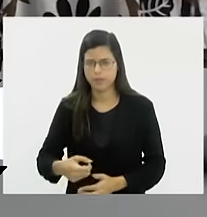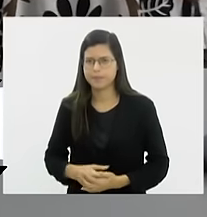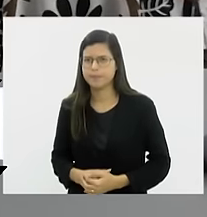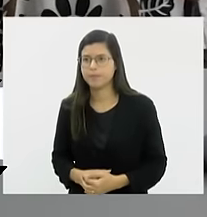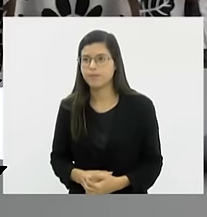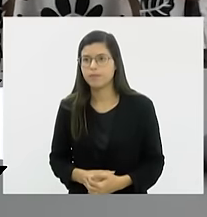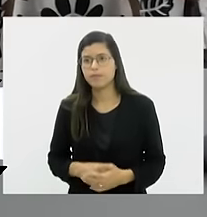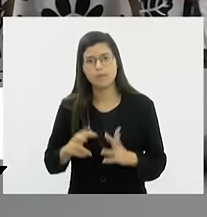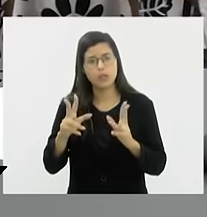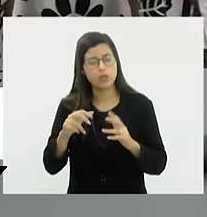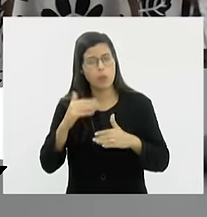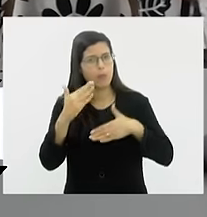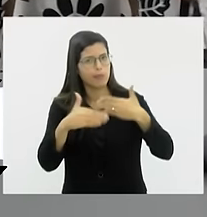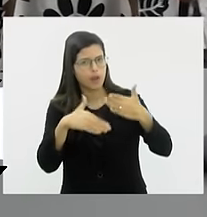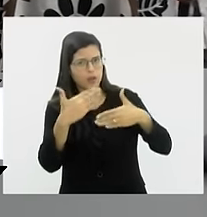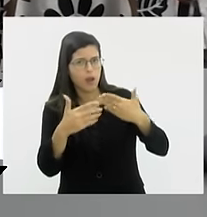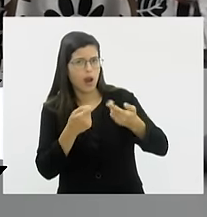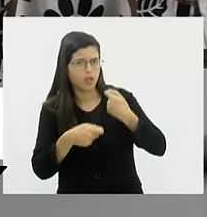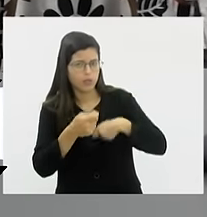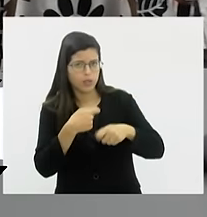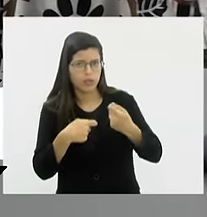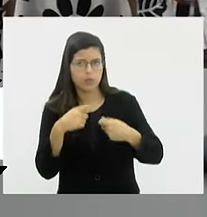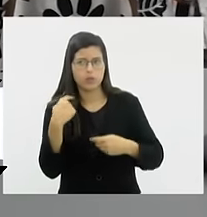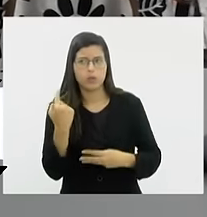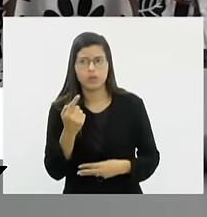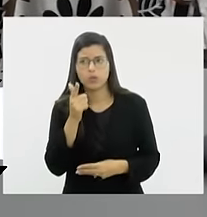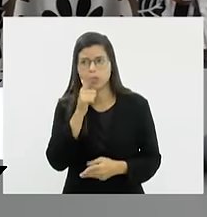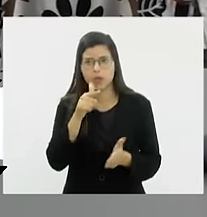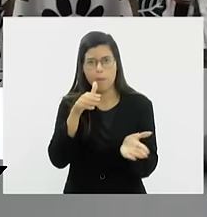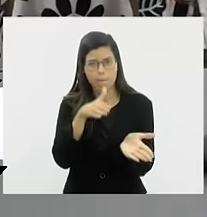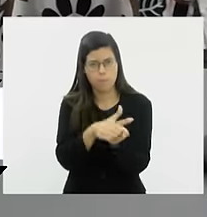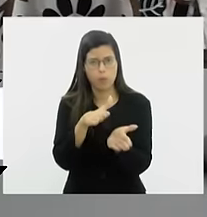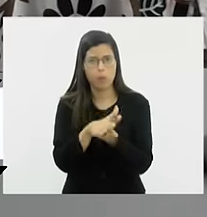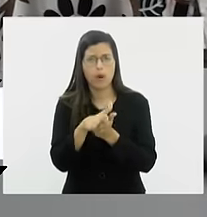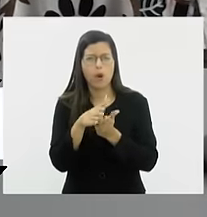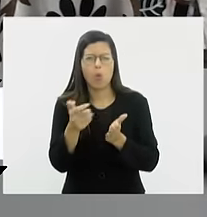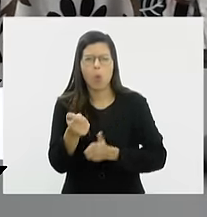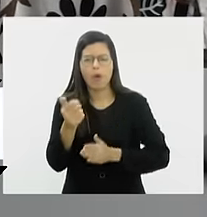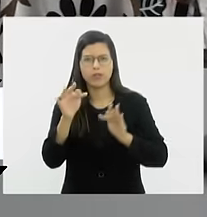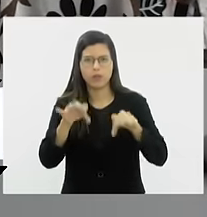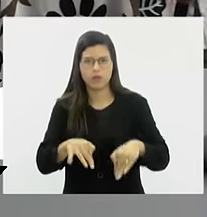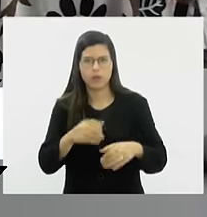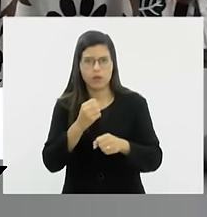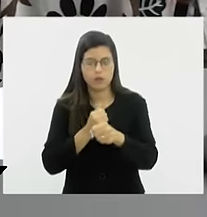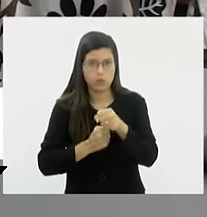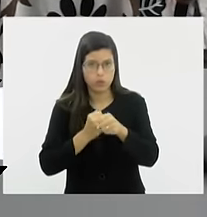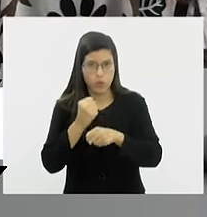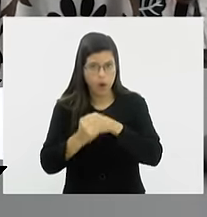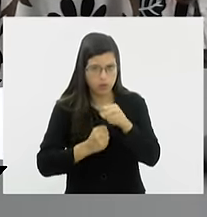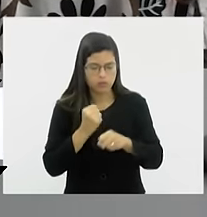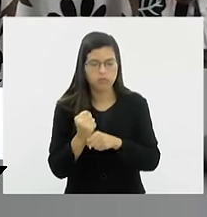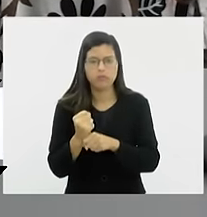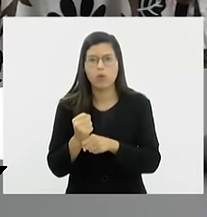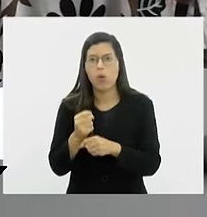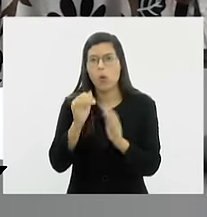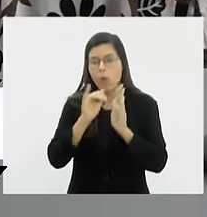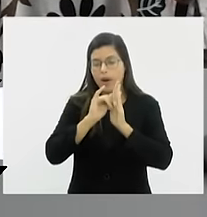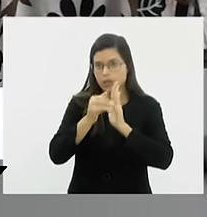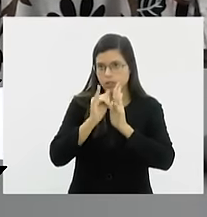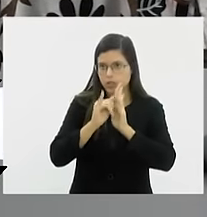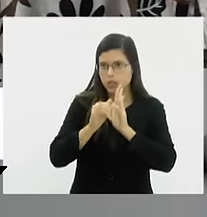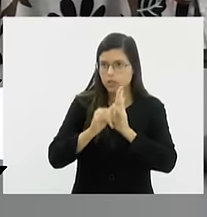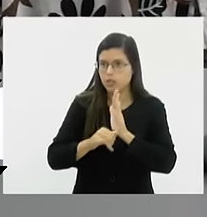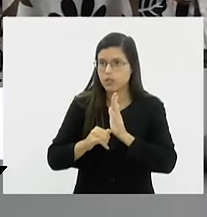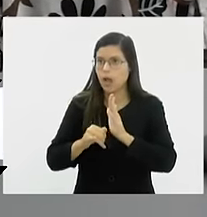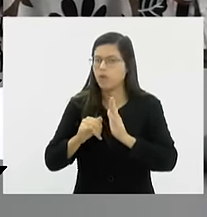trâmites administrativos, nós conseguimos publicar quase no fim do ano. O edital foi impugnado por denúncia no